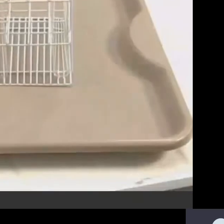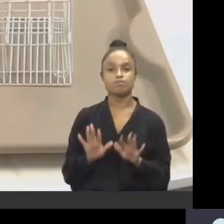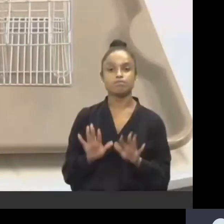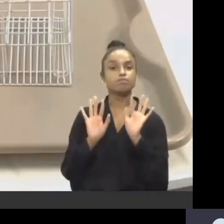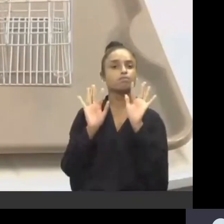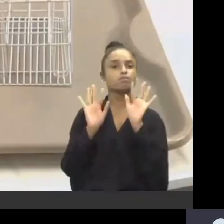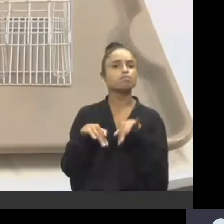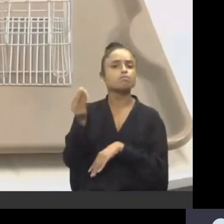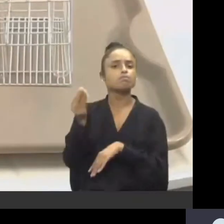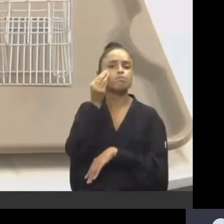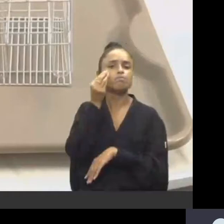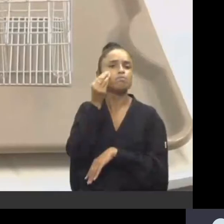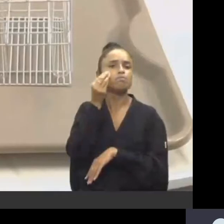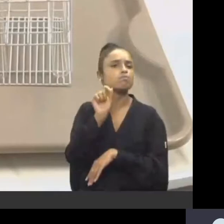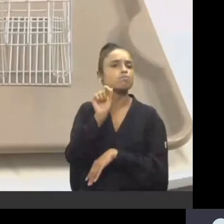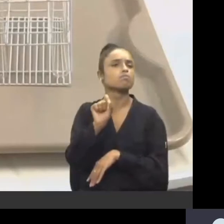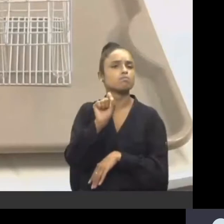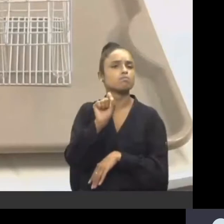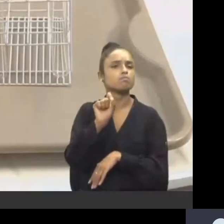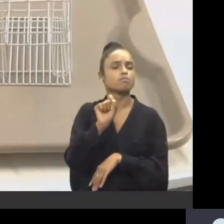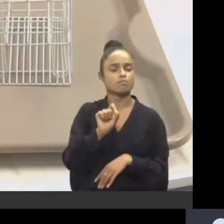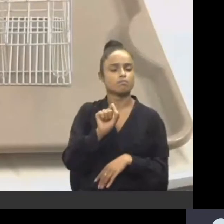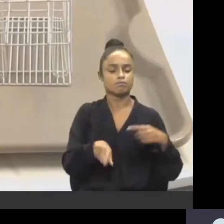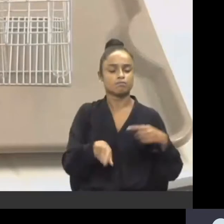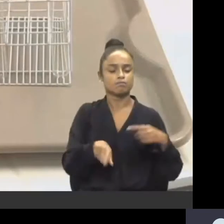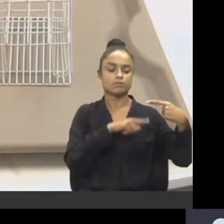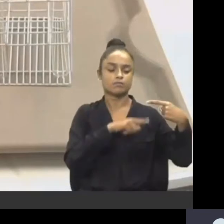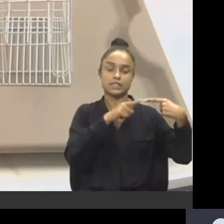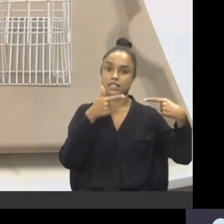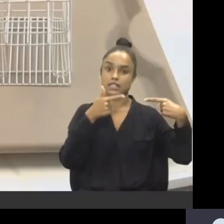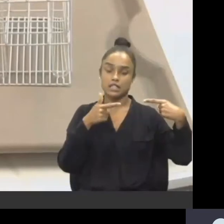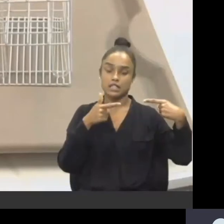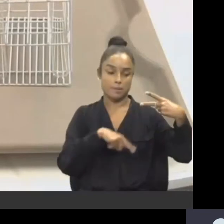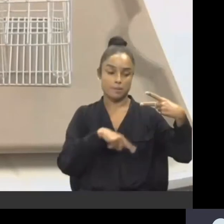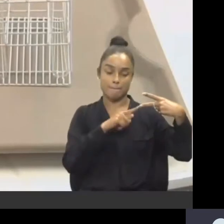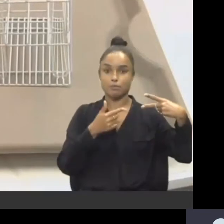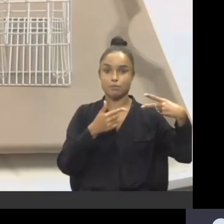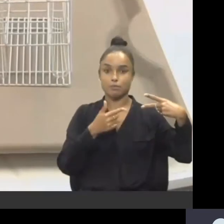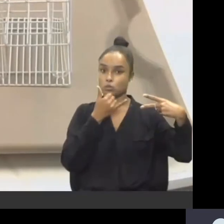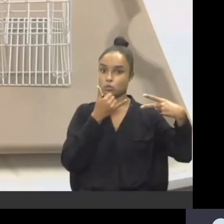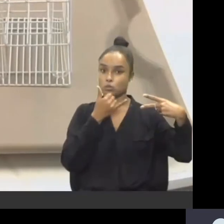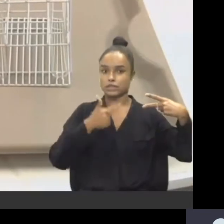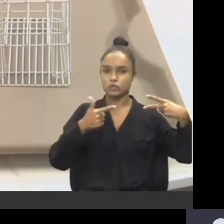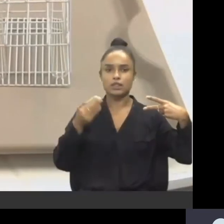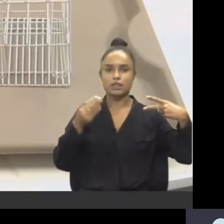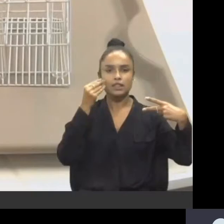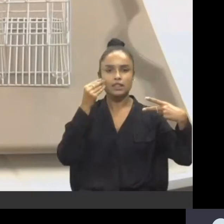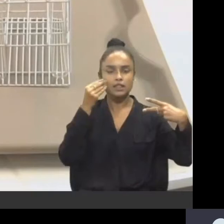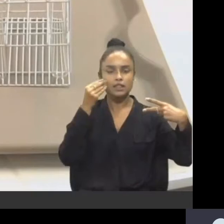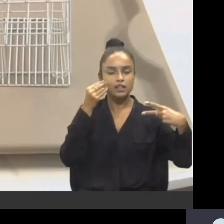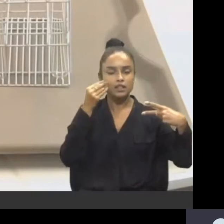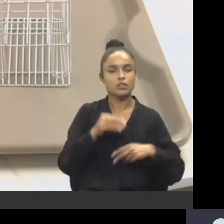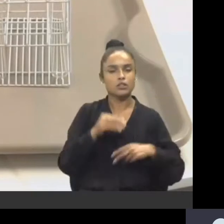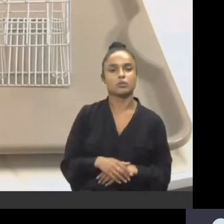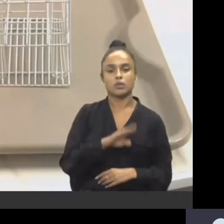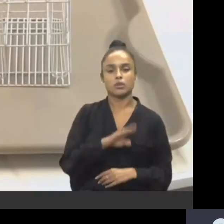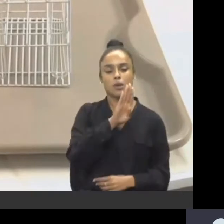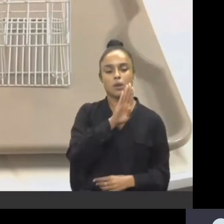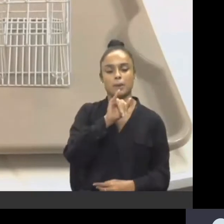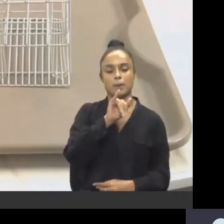Finalizando esse teste, nós começamos então o segundo teste, que é com a solução saturada de bisulfito de